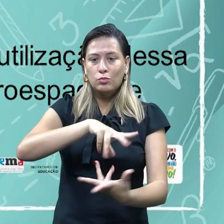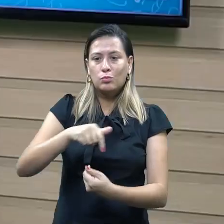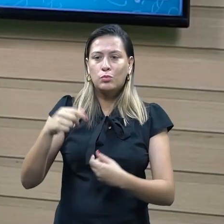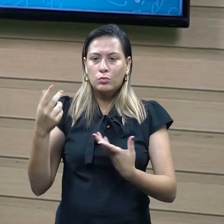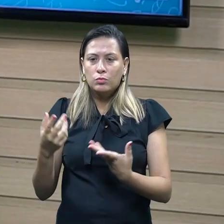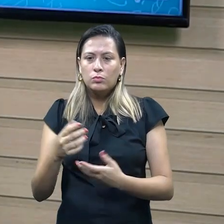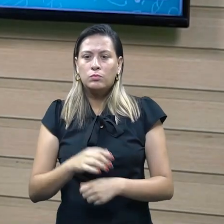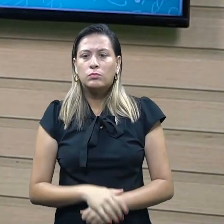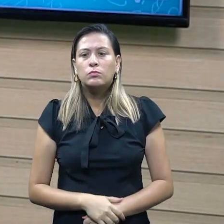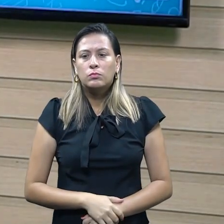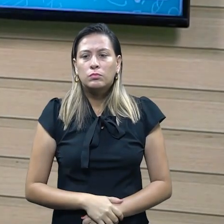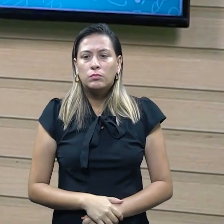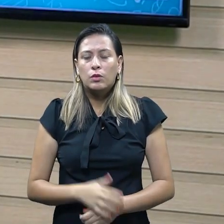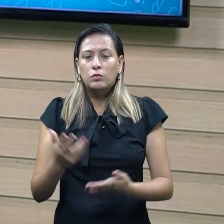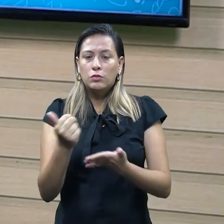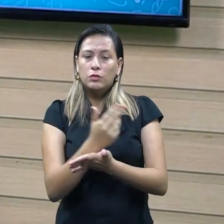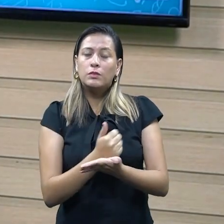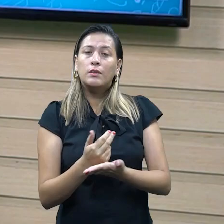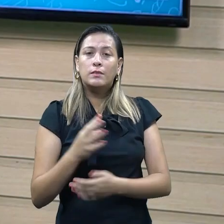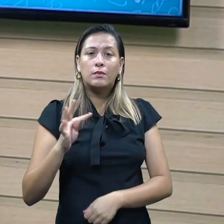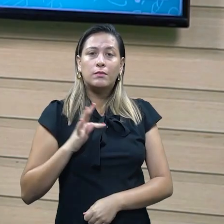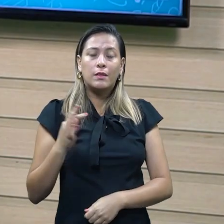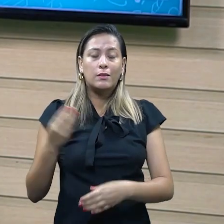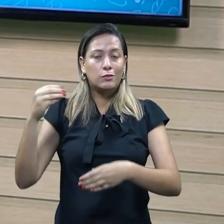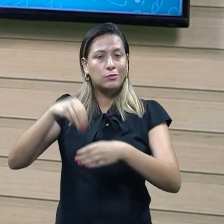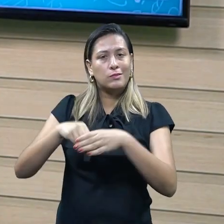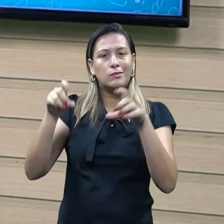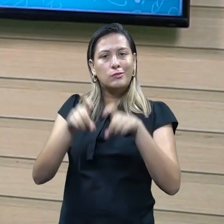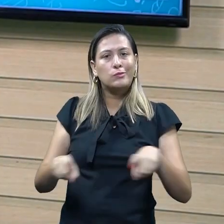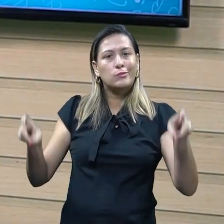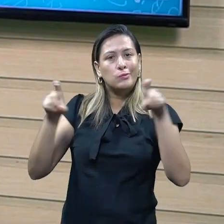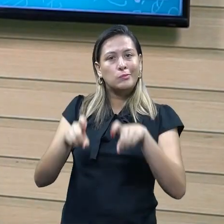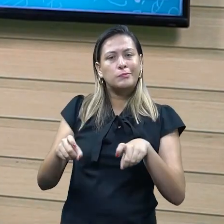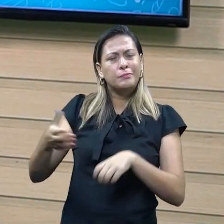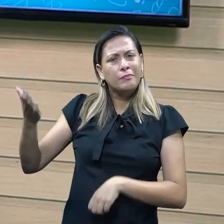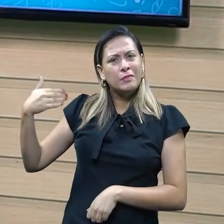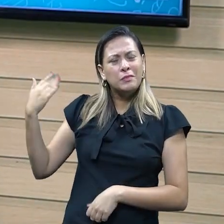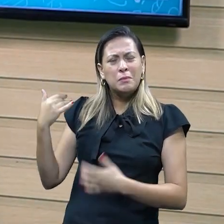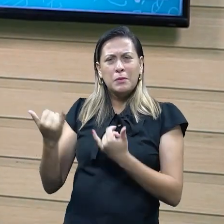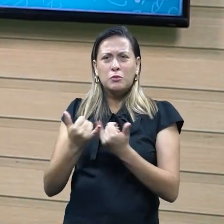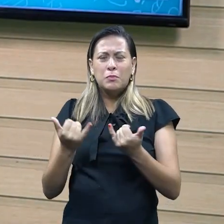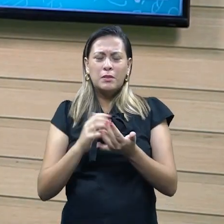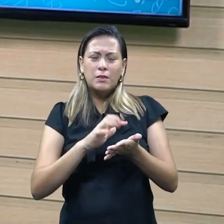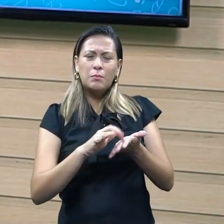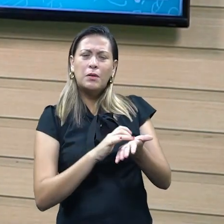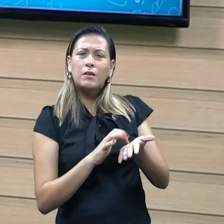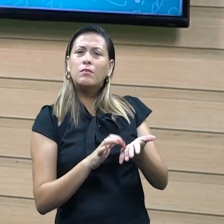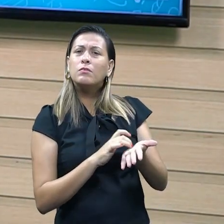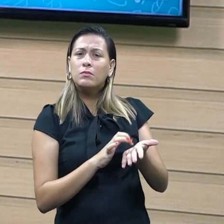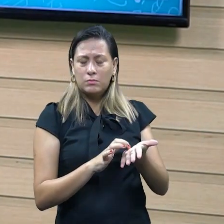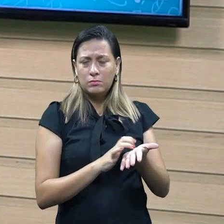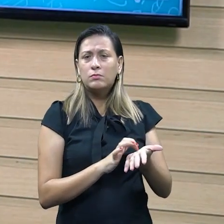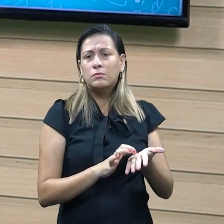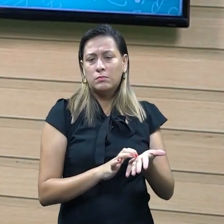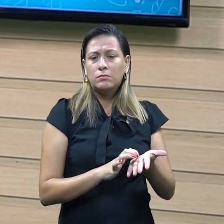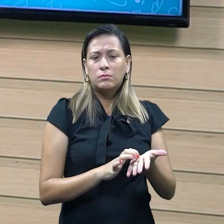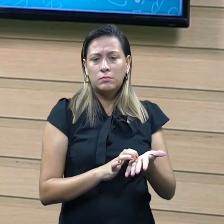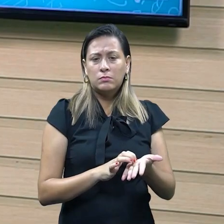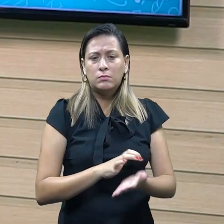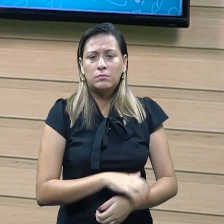computador. Até então, nós tínhamos apenas uma espécie de calculadora automática